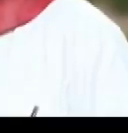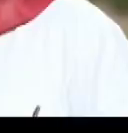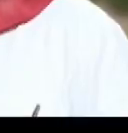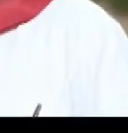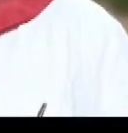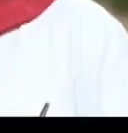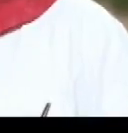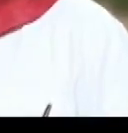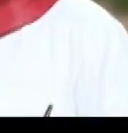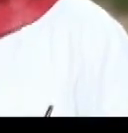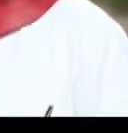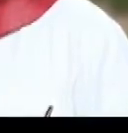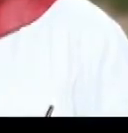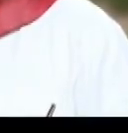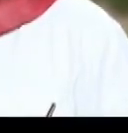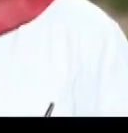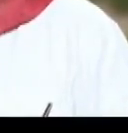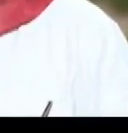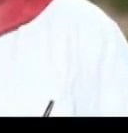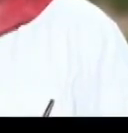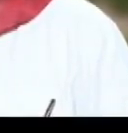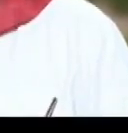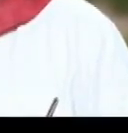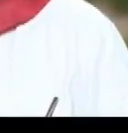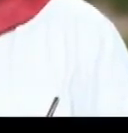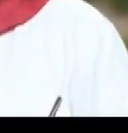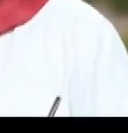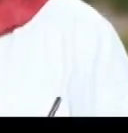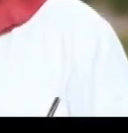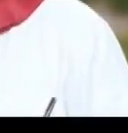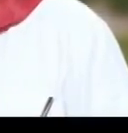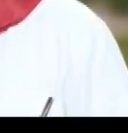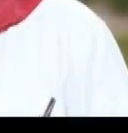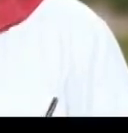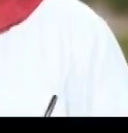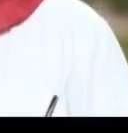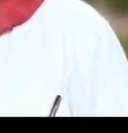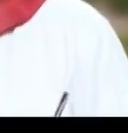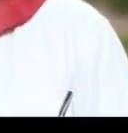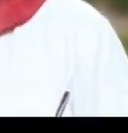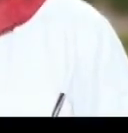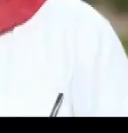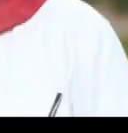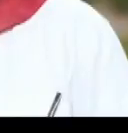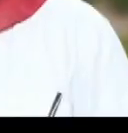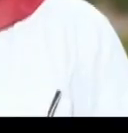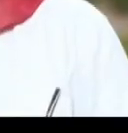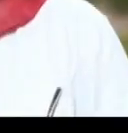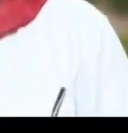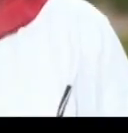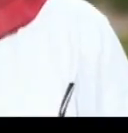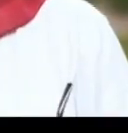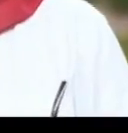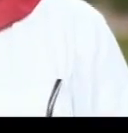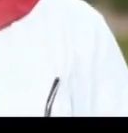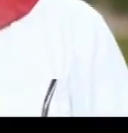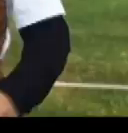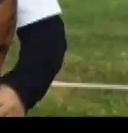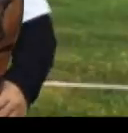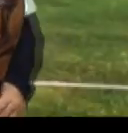Che, eu sou o guri de Uruguaiana e tô aqui para dar um depoimento. Eu sou viciado. Viciado